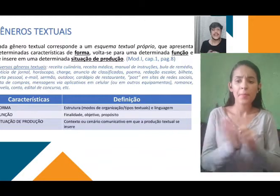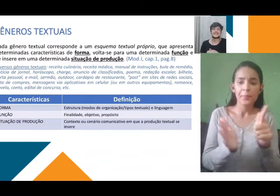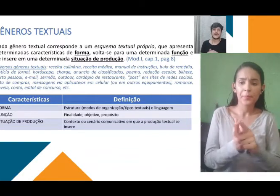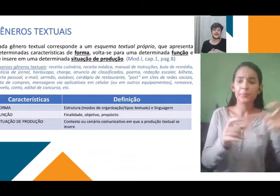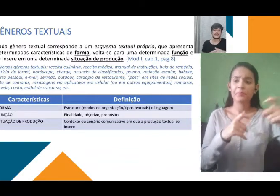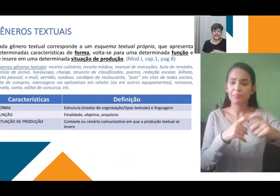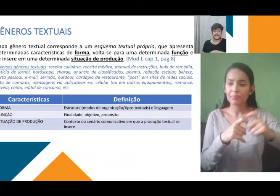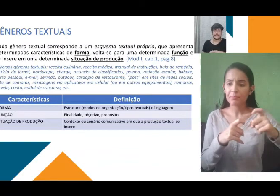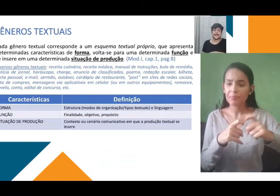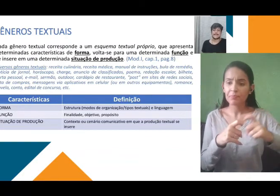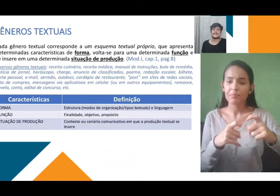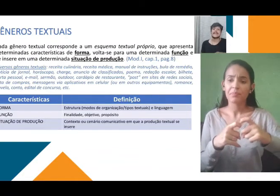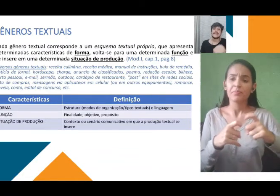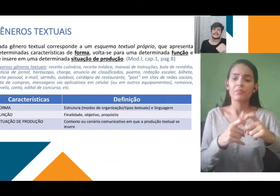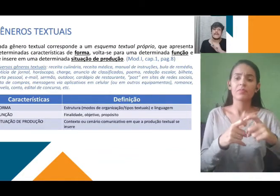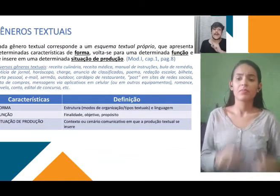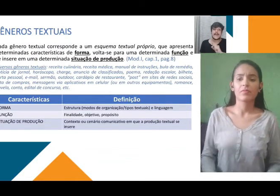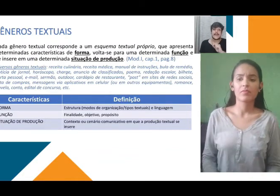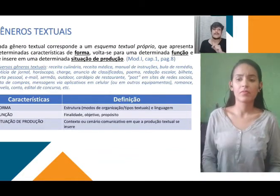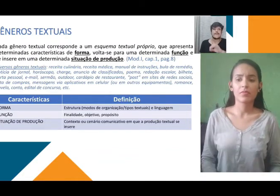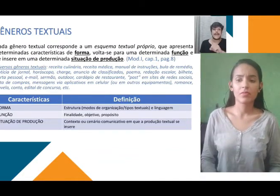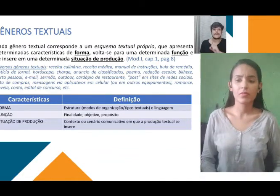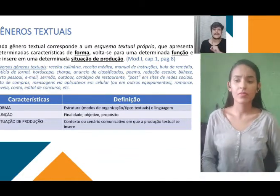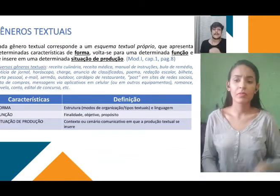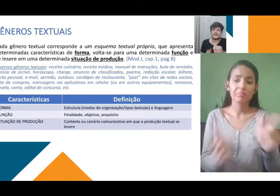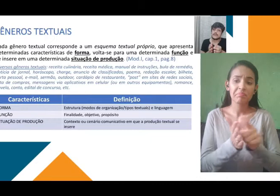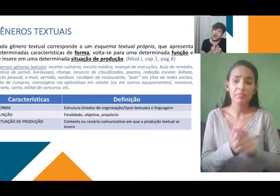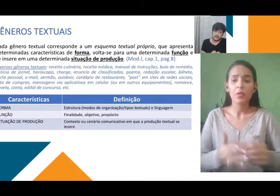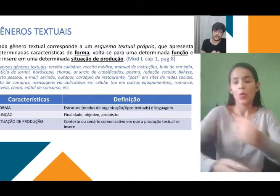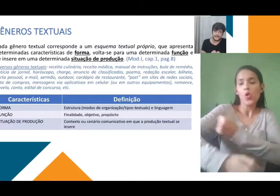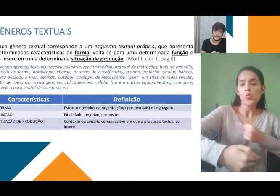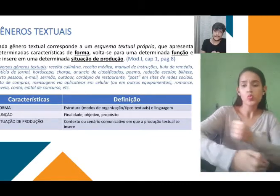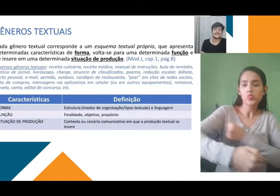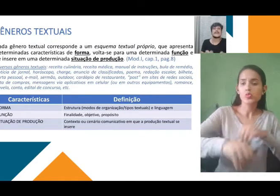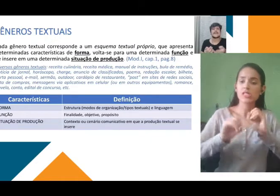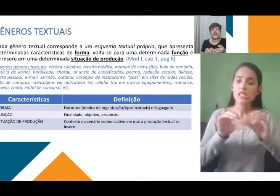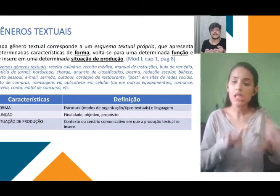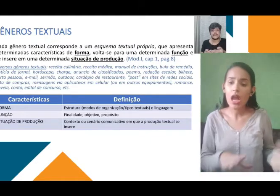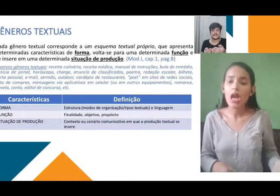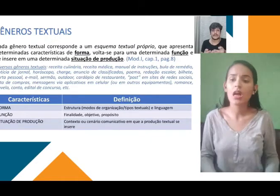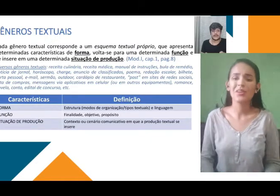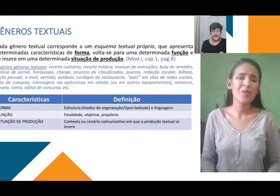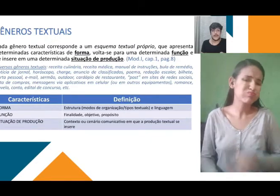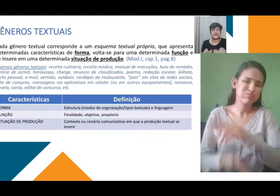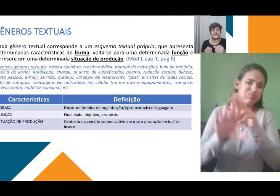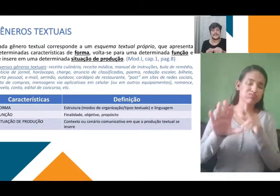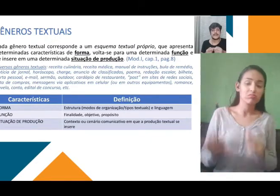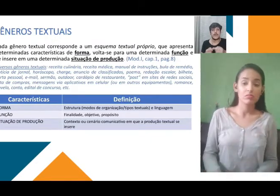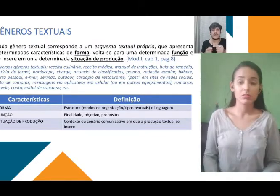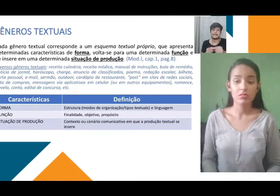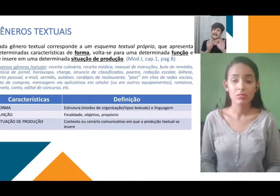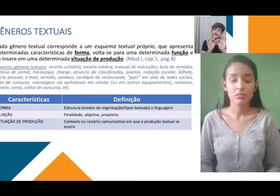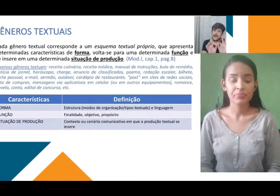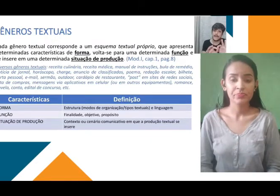exemplos de outros gêneros, né? Então, quando eu pego, por exemplo, um conto, né, que é um gênero textual, eu